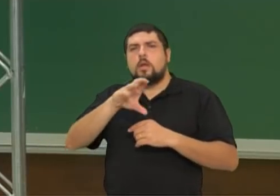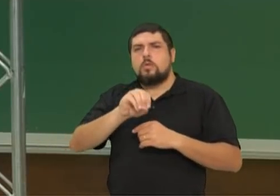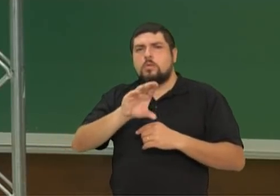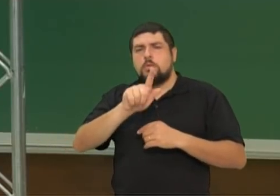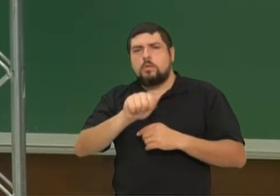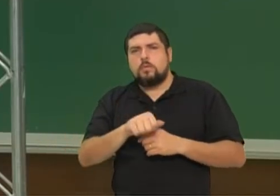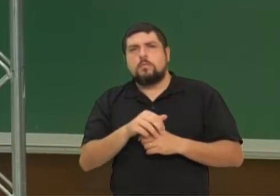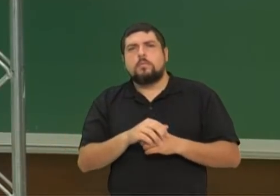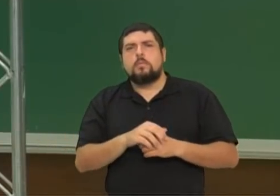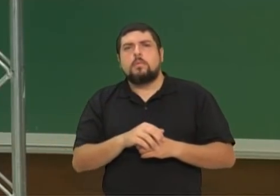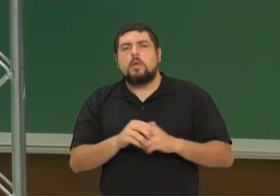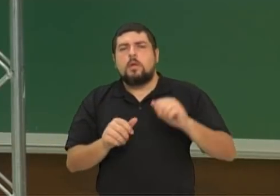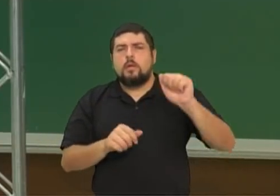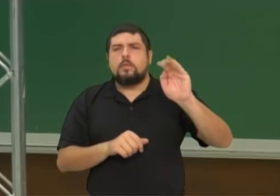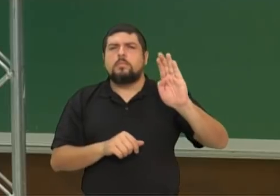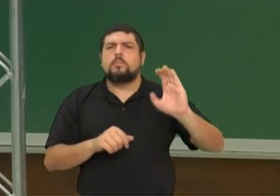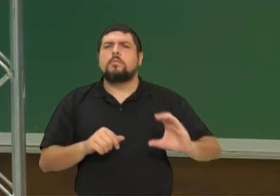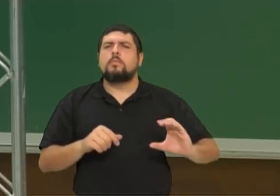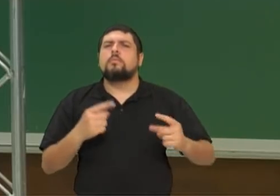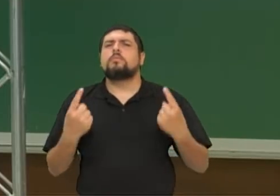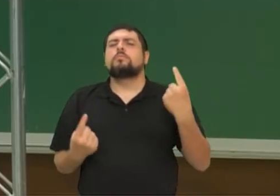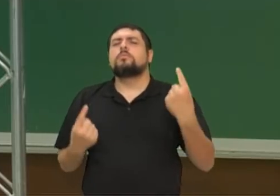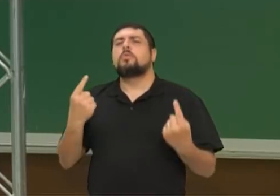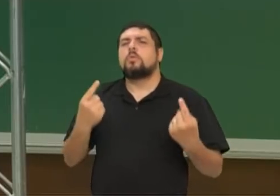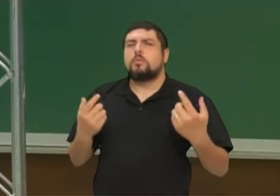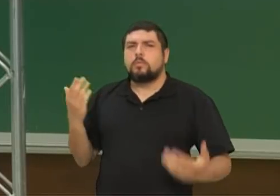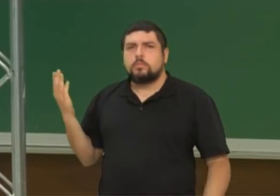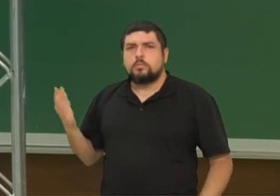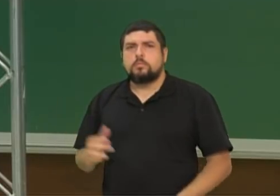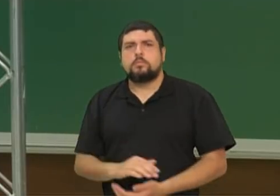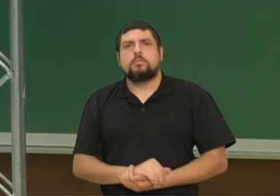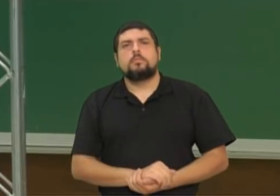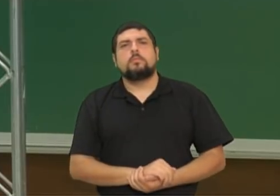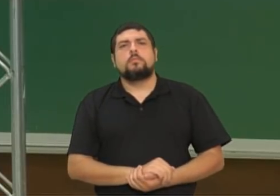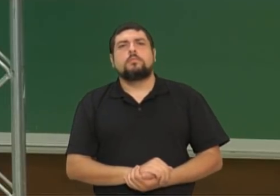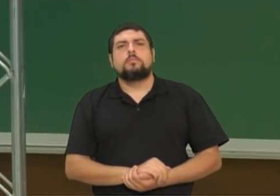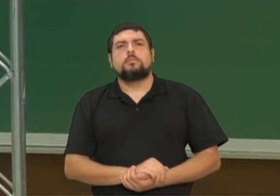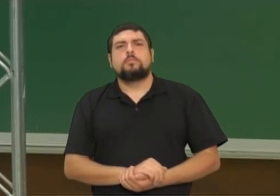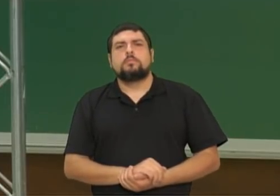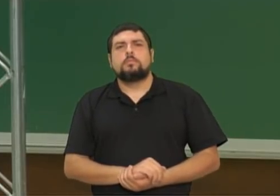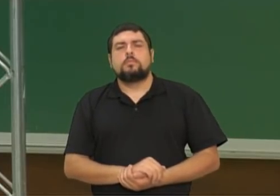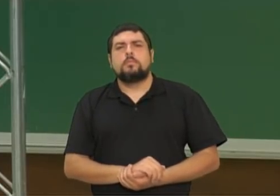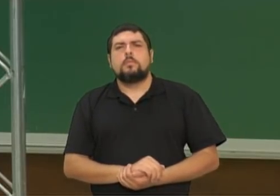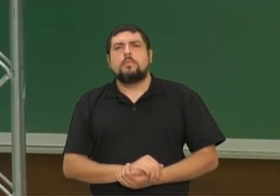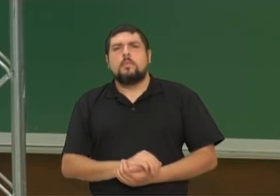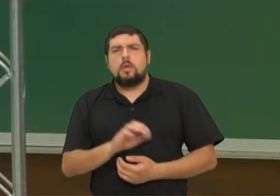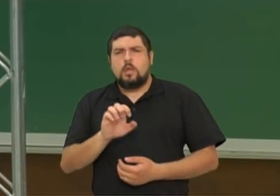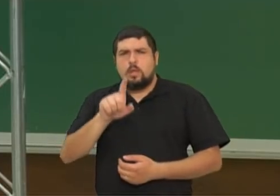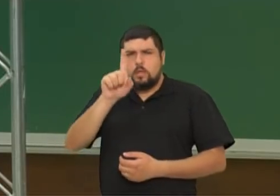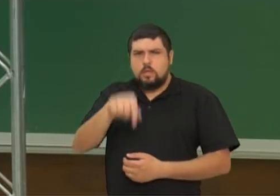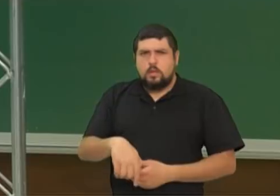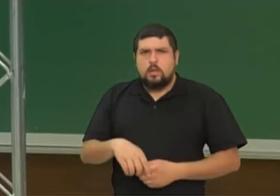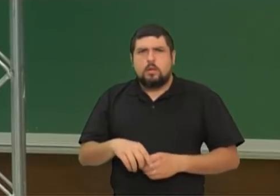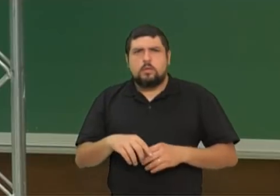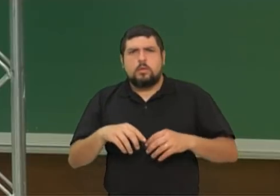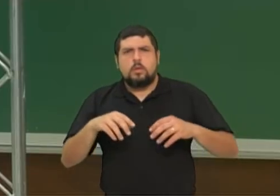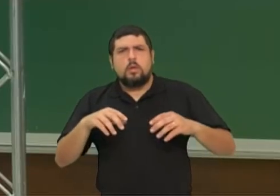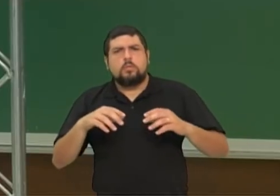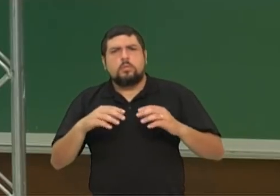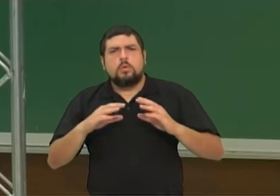C. Templos e terreiros. Vamos por partes. Será que são mesquitas e sinagogas?